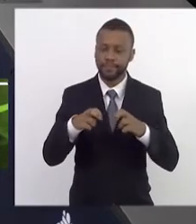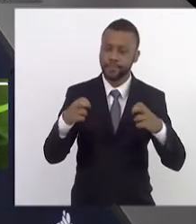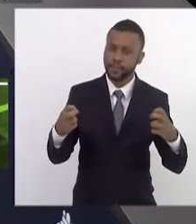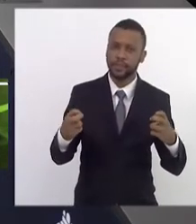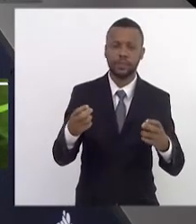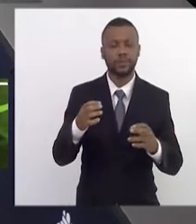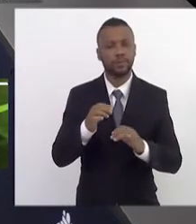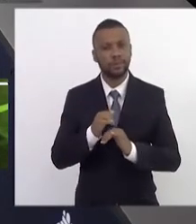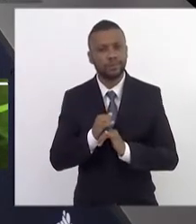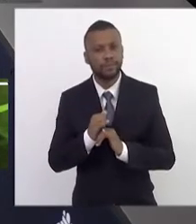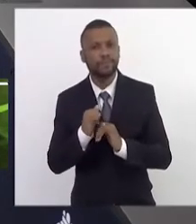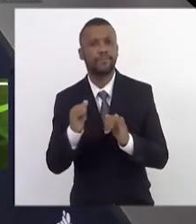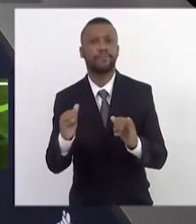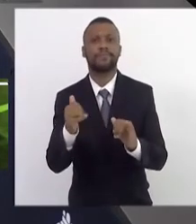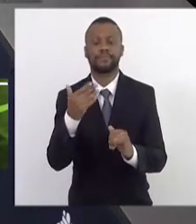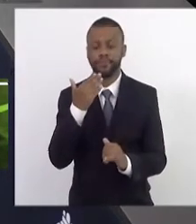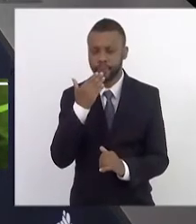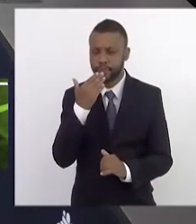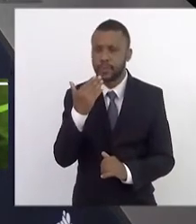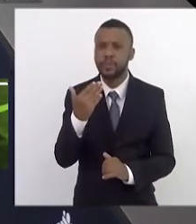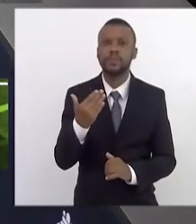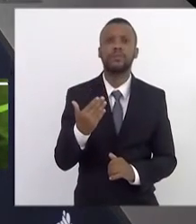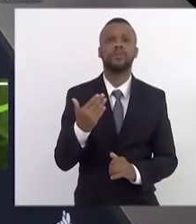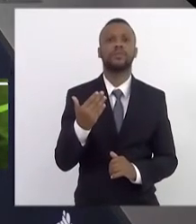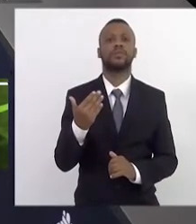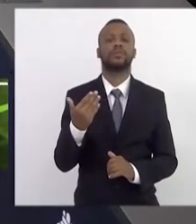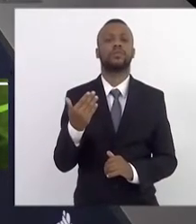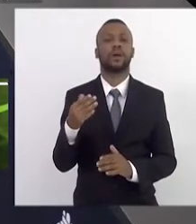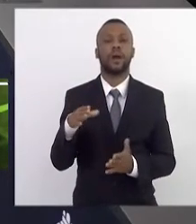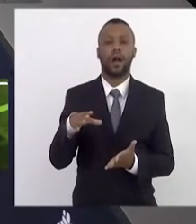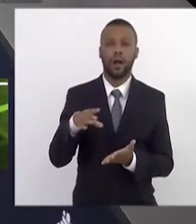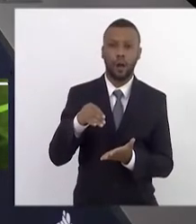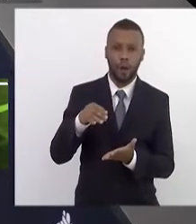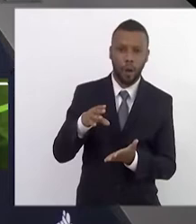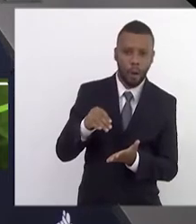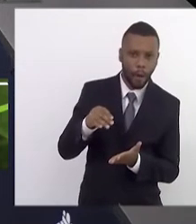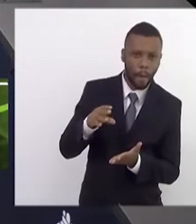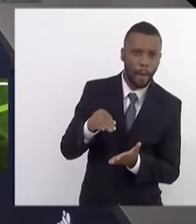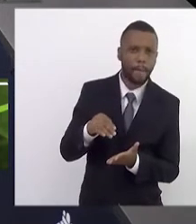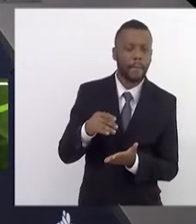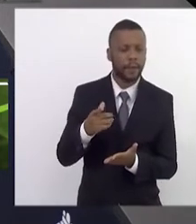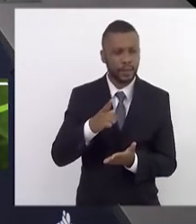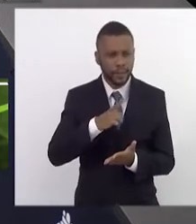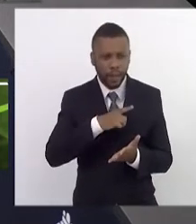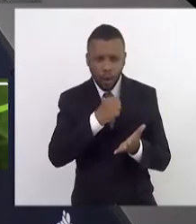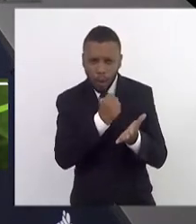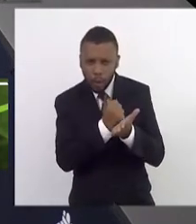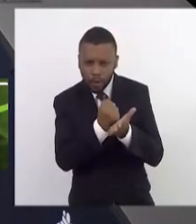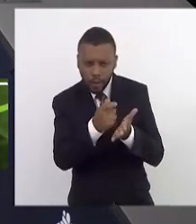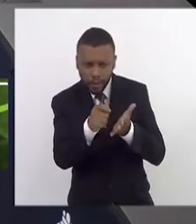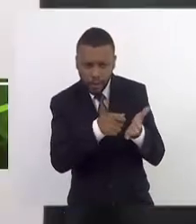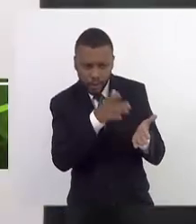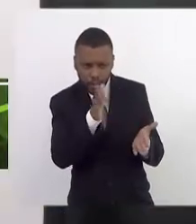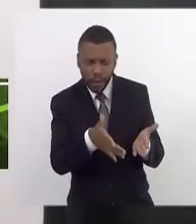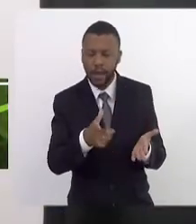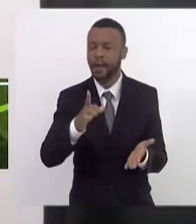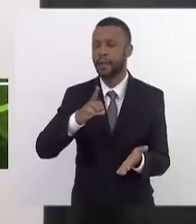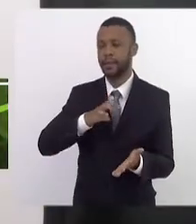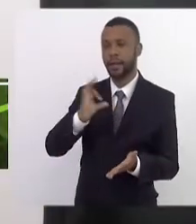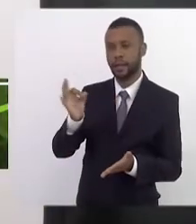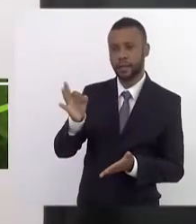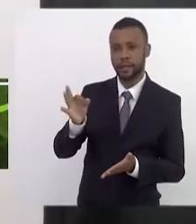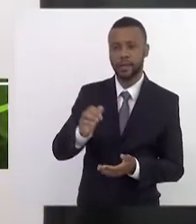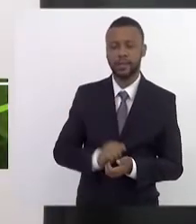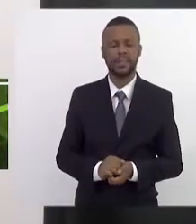formalmente solicitar a cópia desse... Tem contrato assinado já? Tem contrato já assinado.